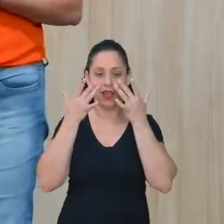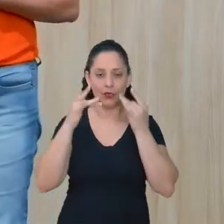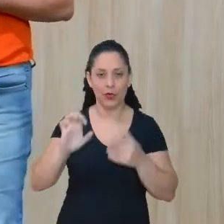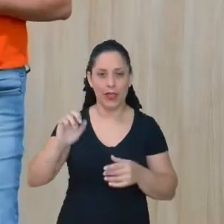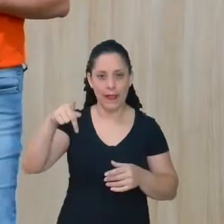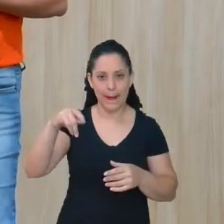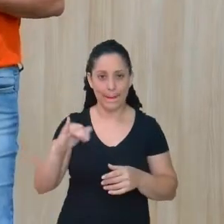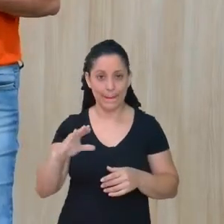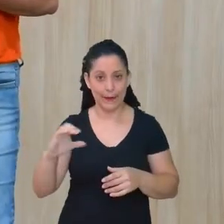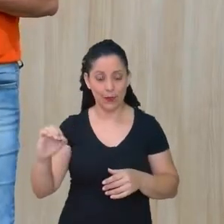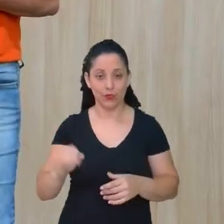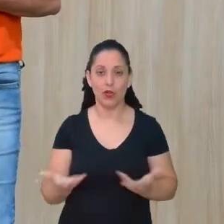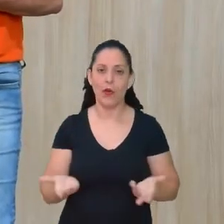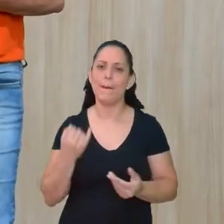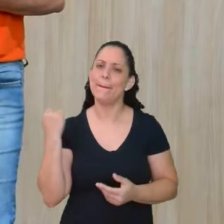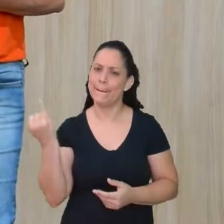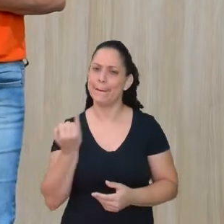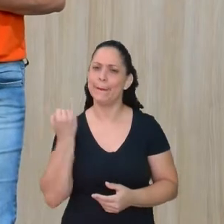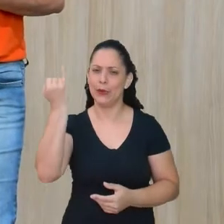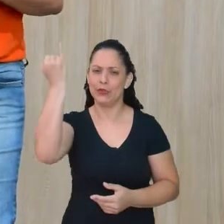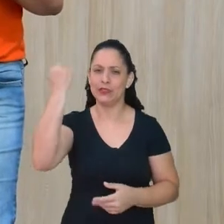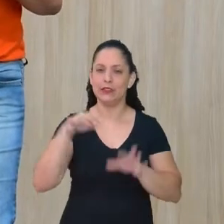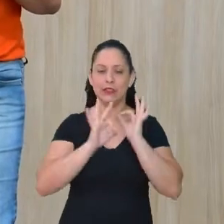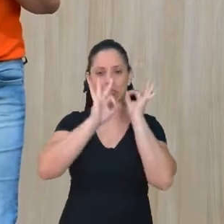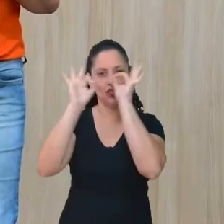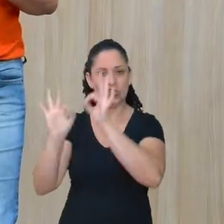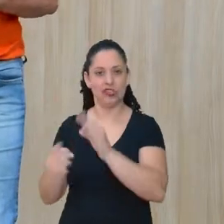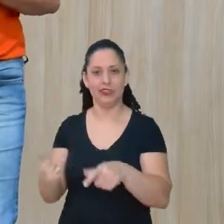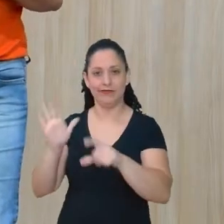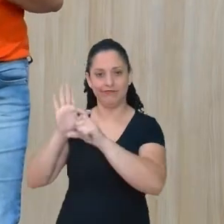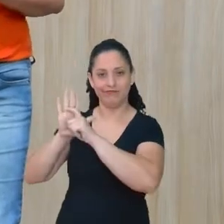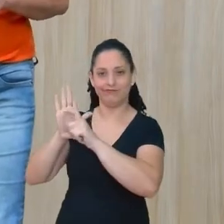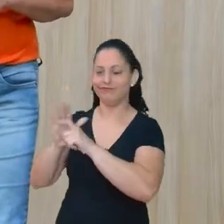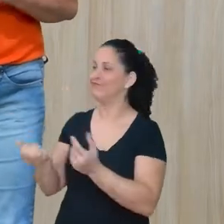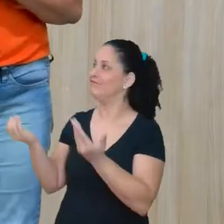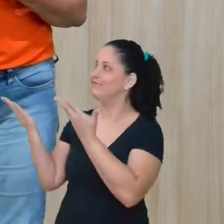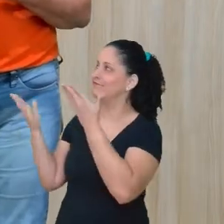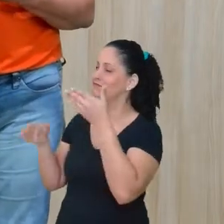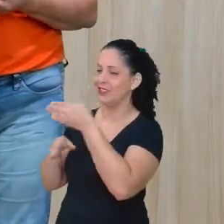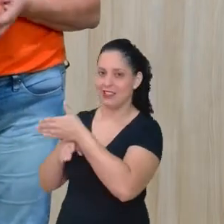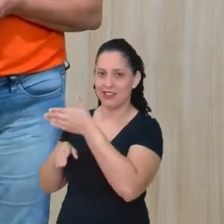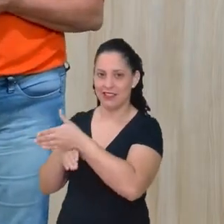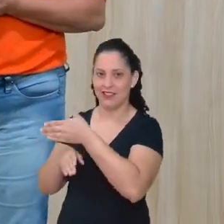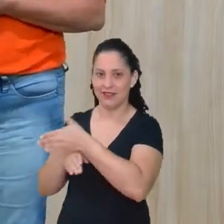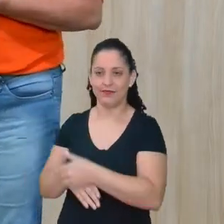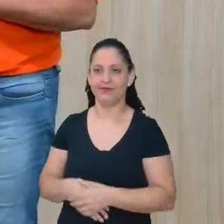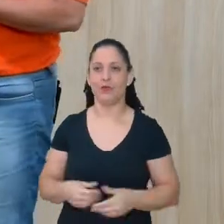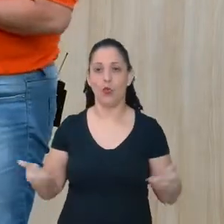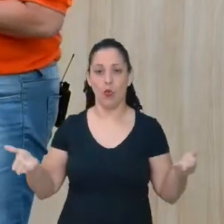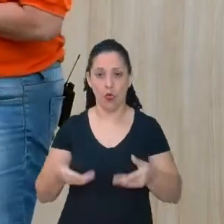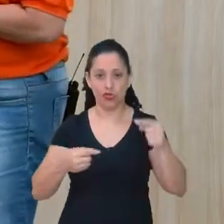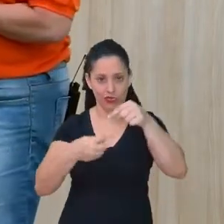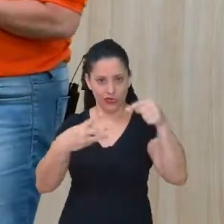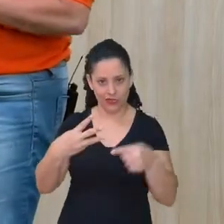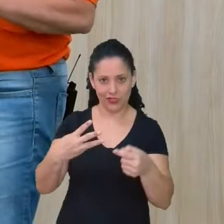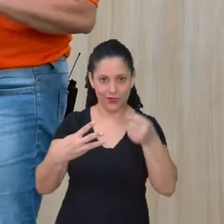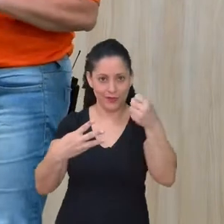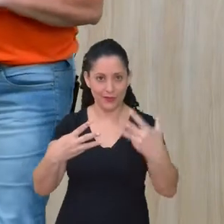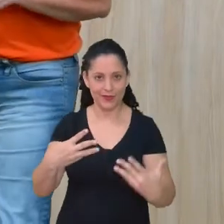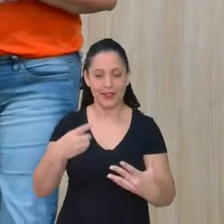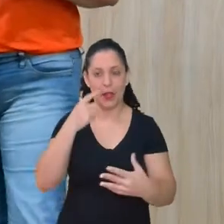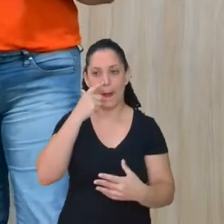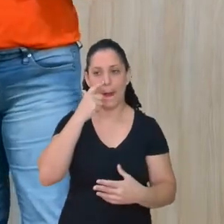pena assistir essa aula, por isso eu não vou tratar dela hoje, a gente vai falar um pouco do pós-dramático e do contemporâneo. Vamos seguindo?